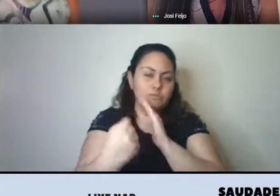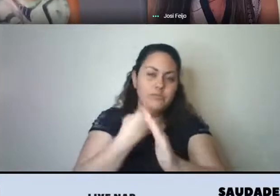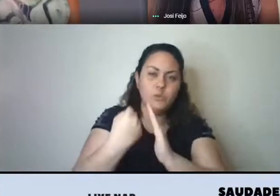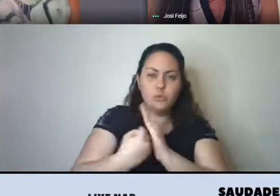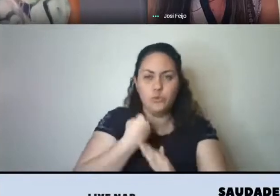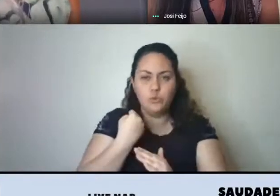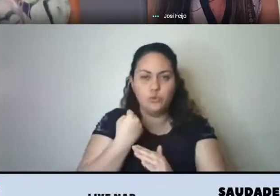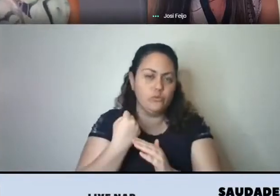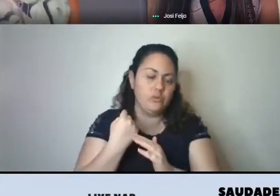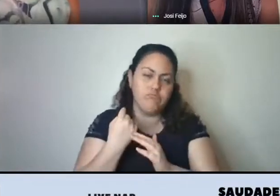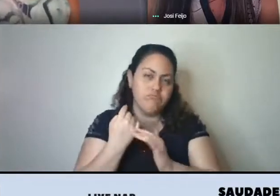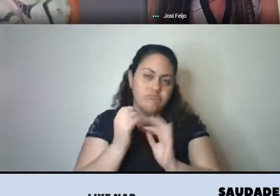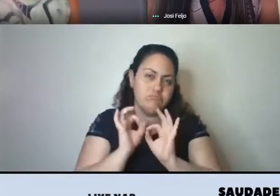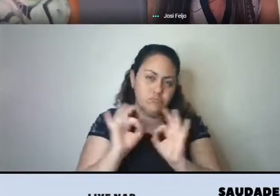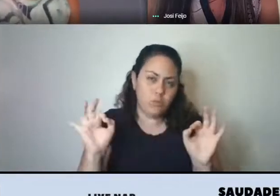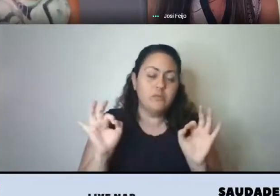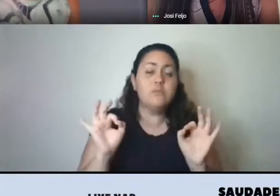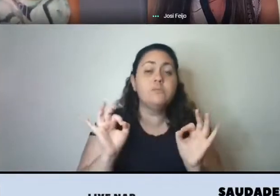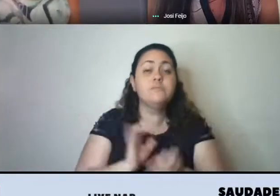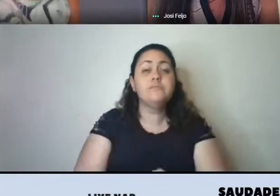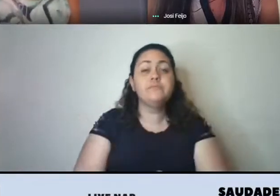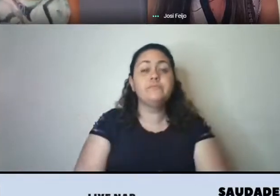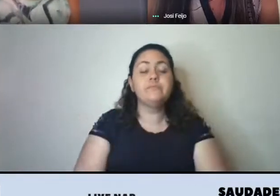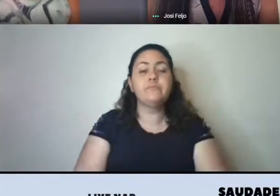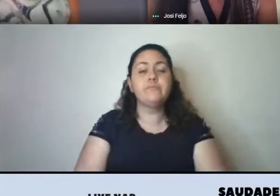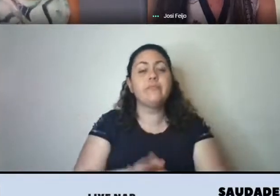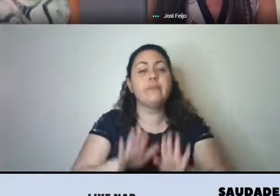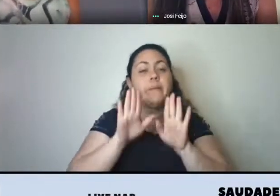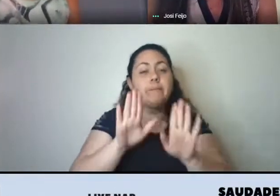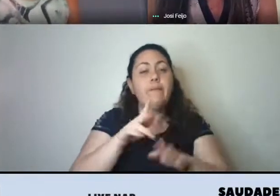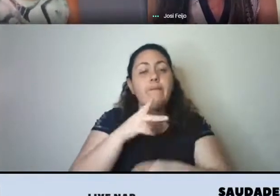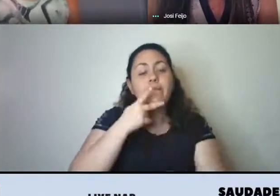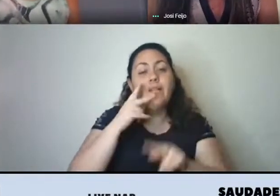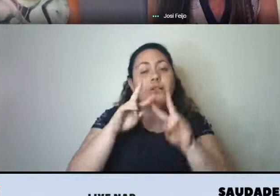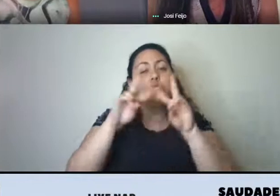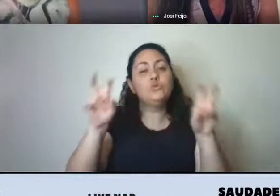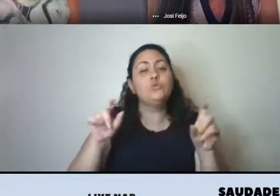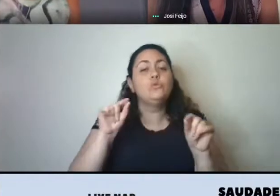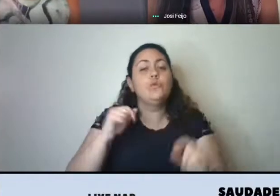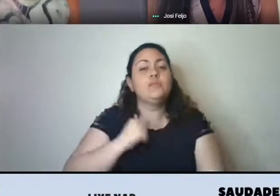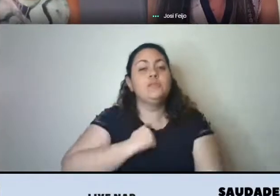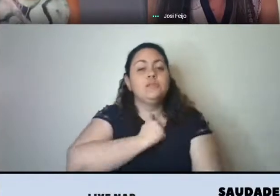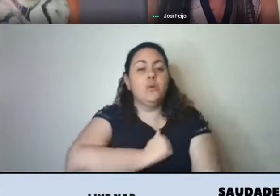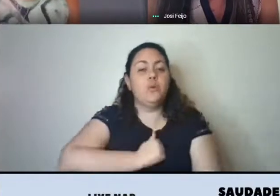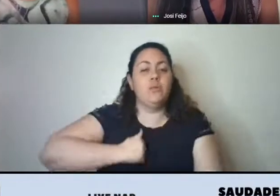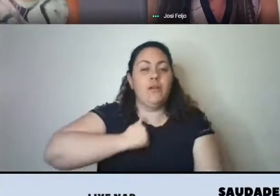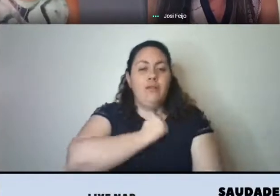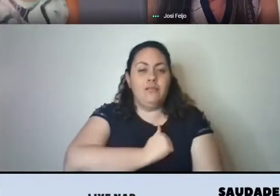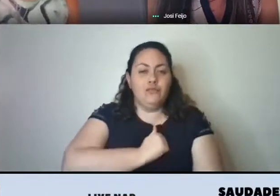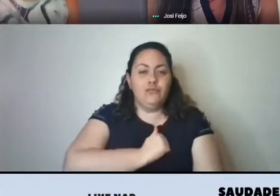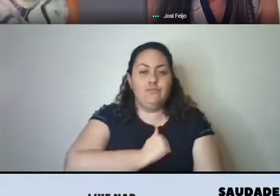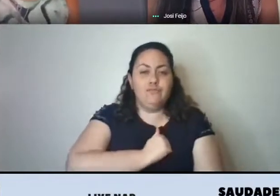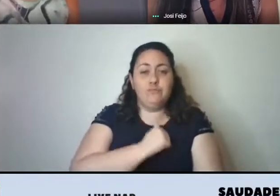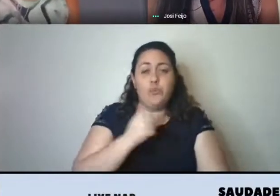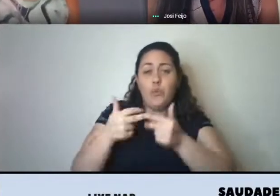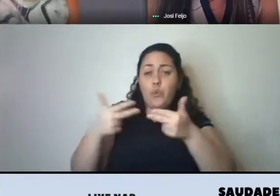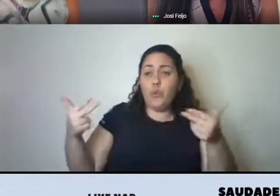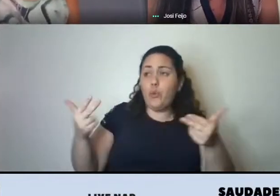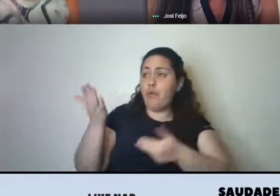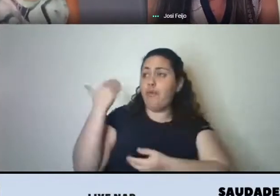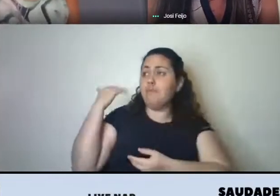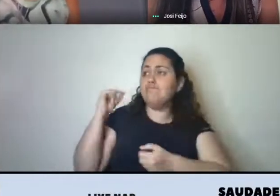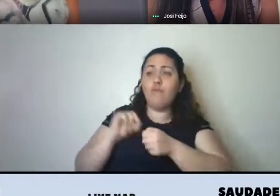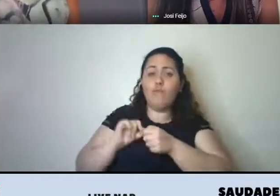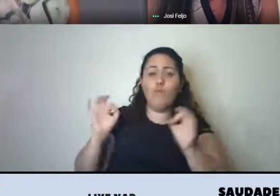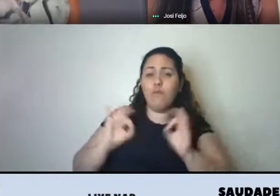perguntas sobre, mas é exatamente esse tema, assim, saudade do que a gente não viveu. E aí tentamos trazer de uma maneira um